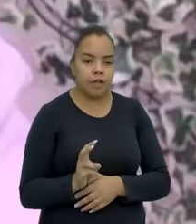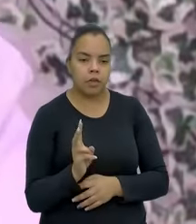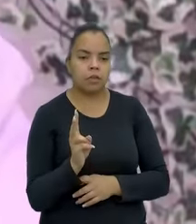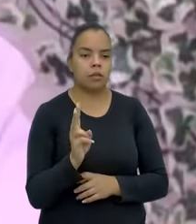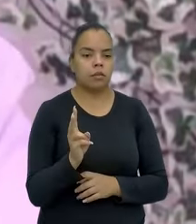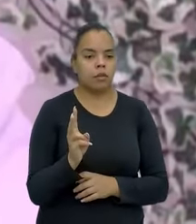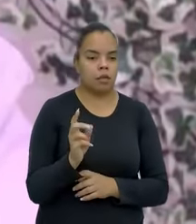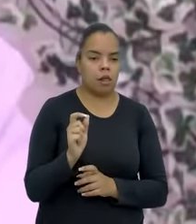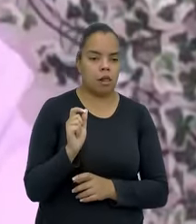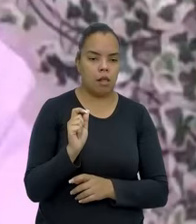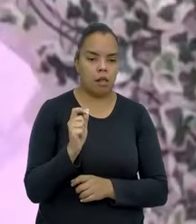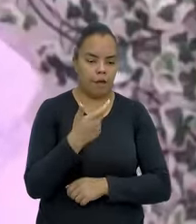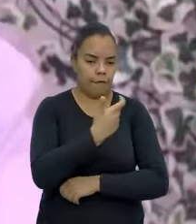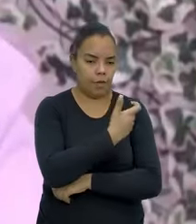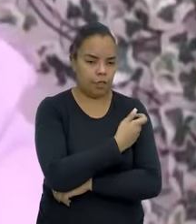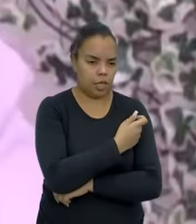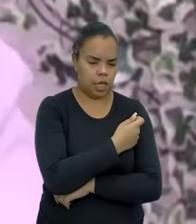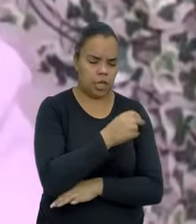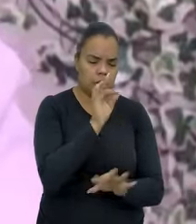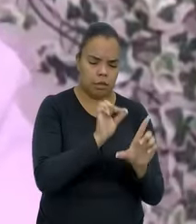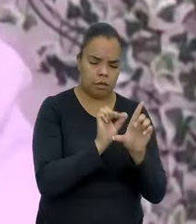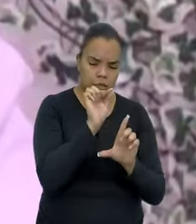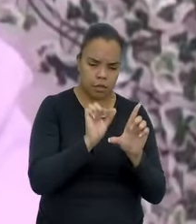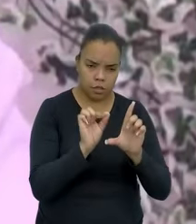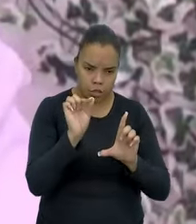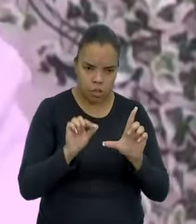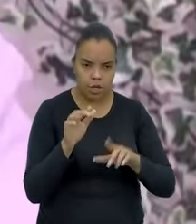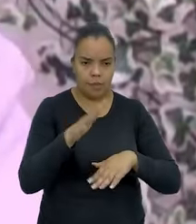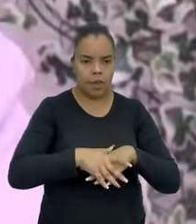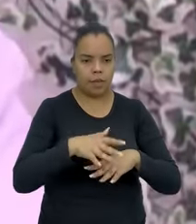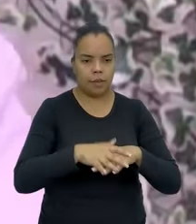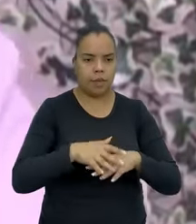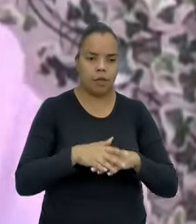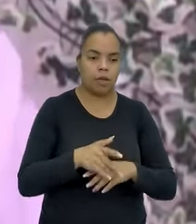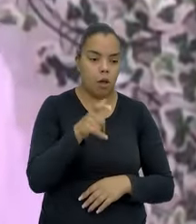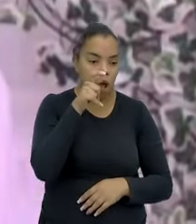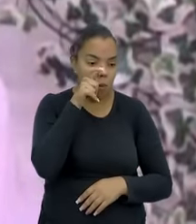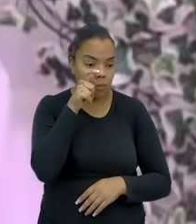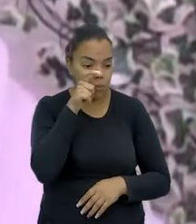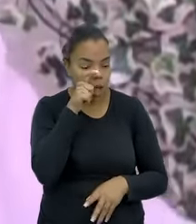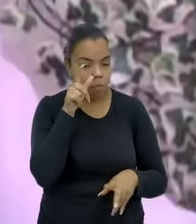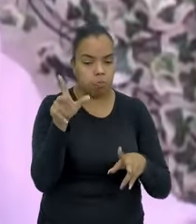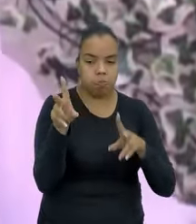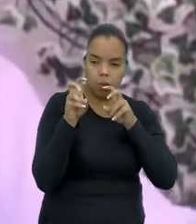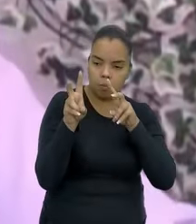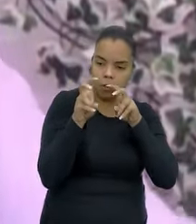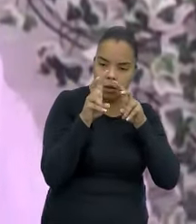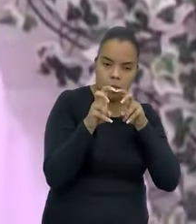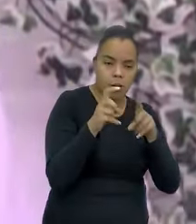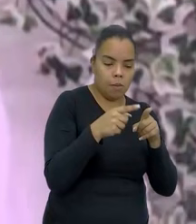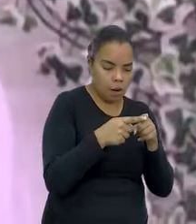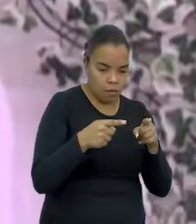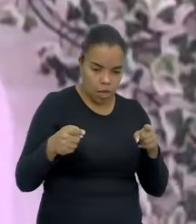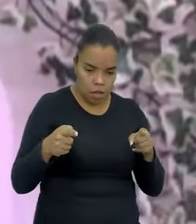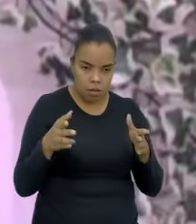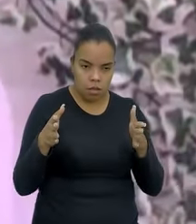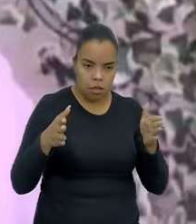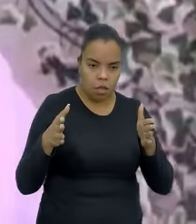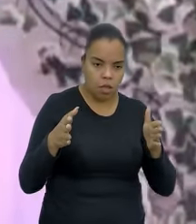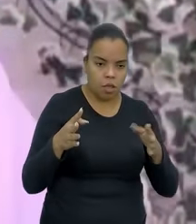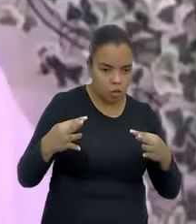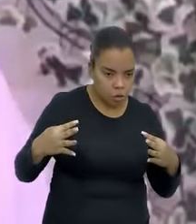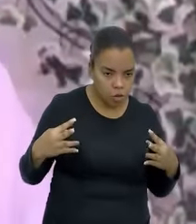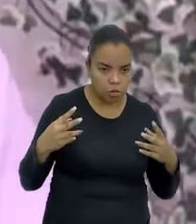vacina todos estatísticas matemáticas né então a gente ali fica observando o tempo todo ou seja os